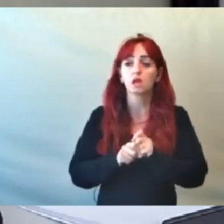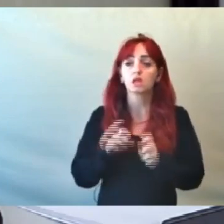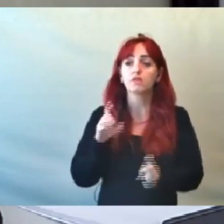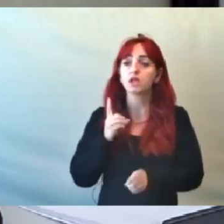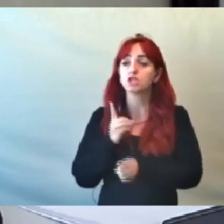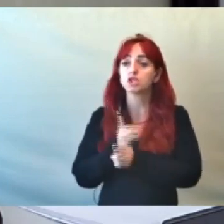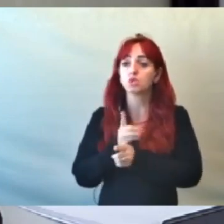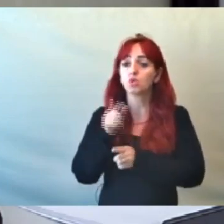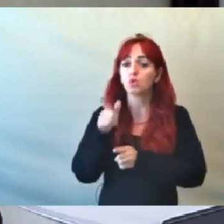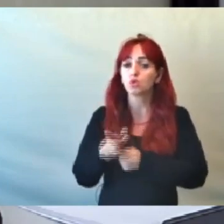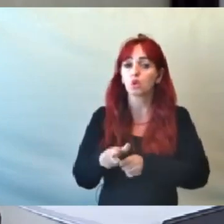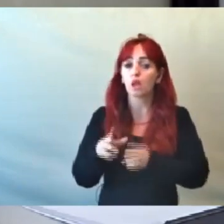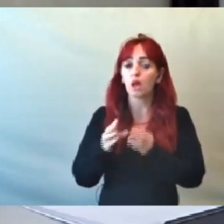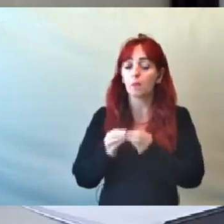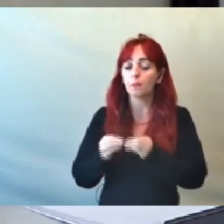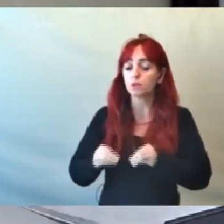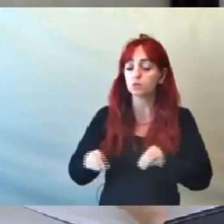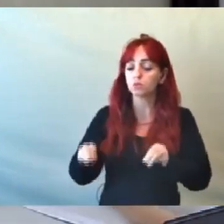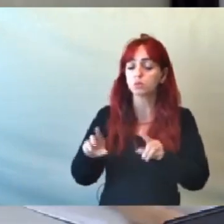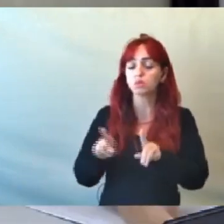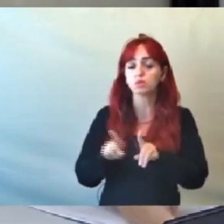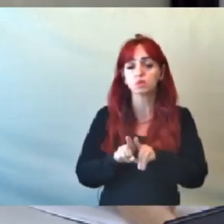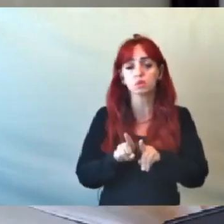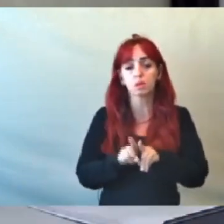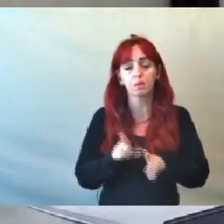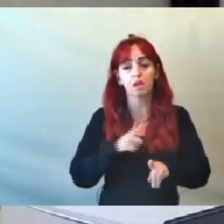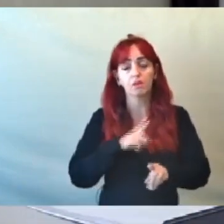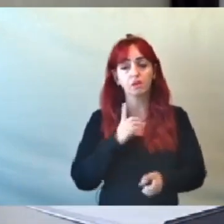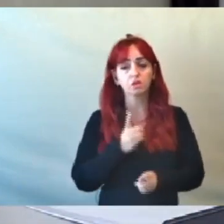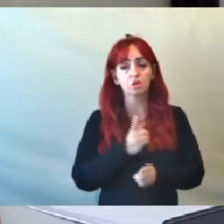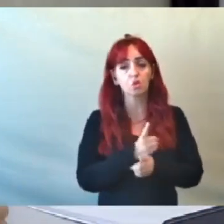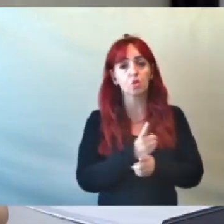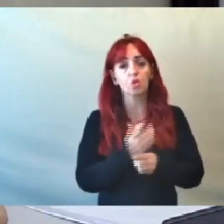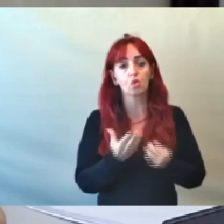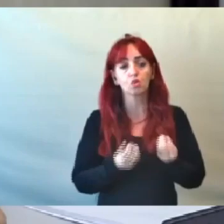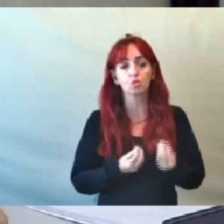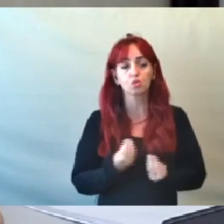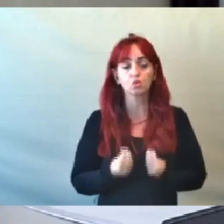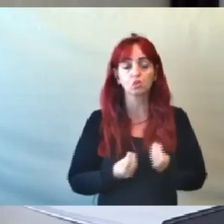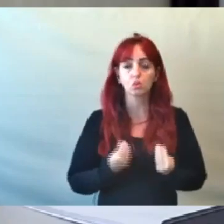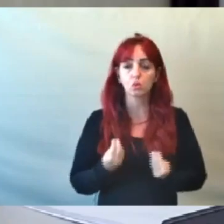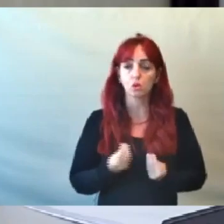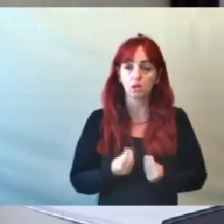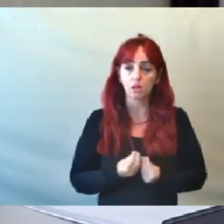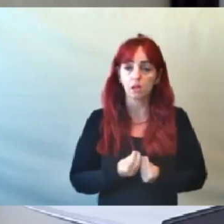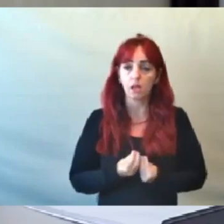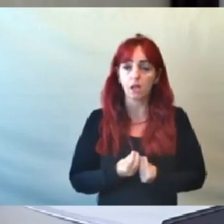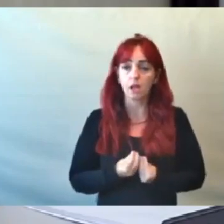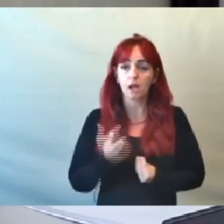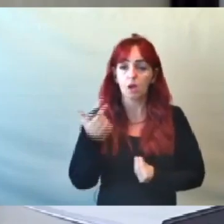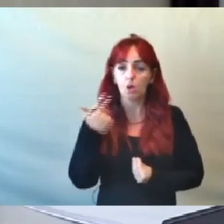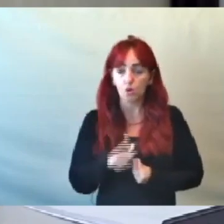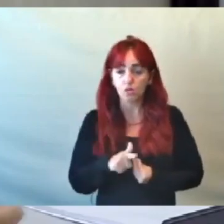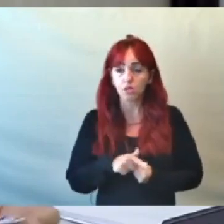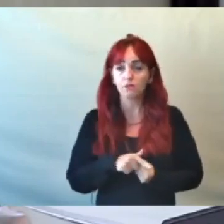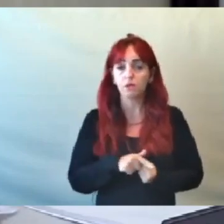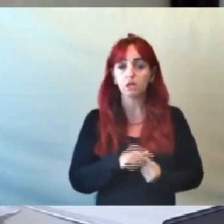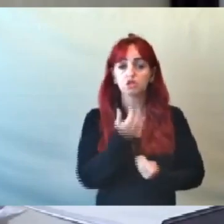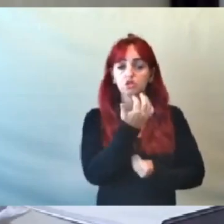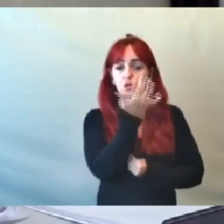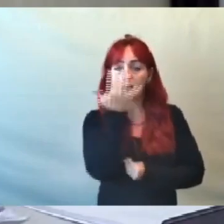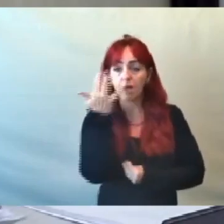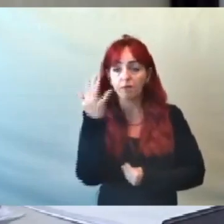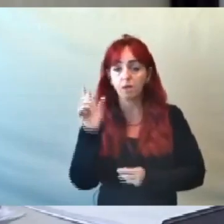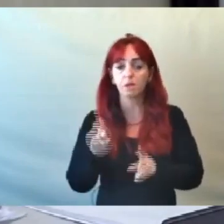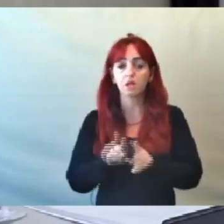redesenhar, a que vai de encontro a redefinir geograficamente qualquer um desses elementos, orla e